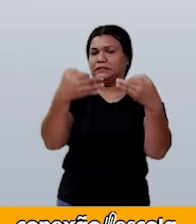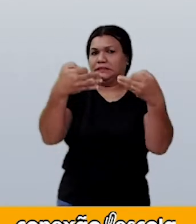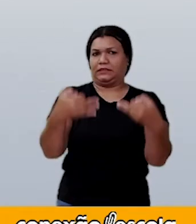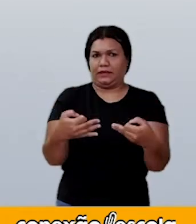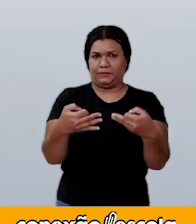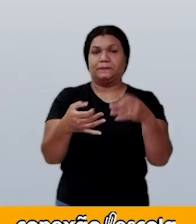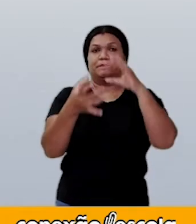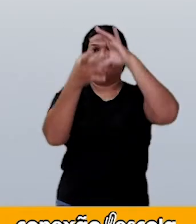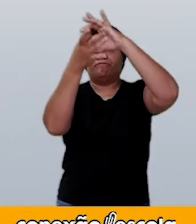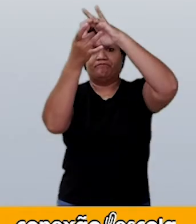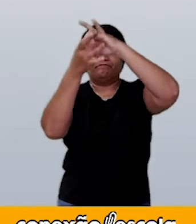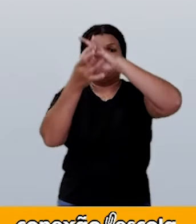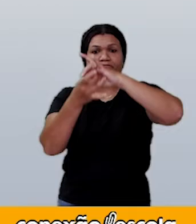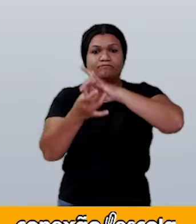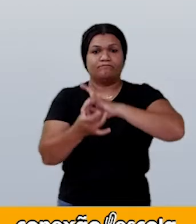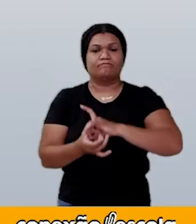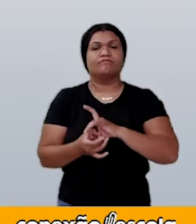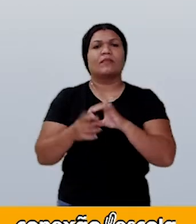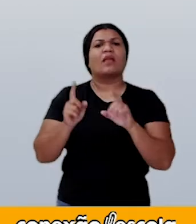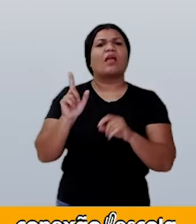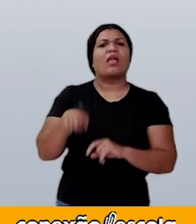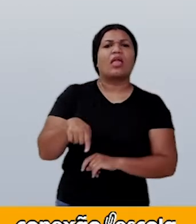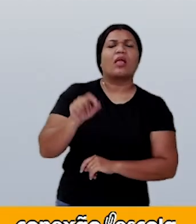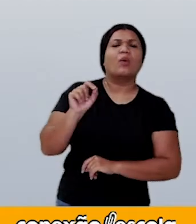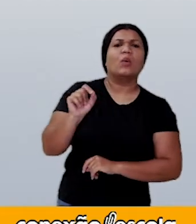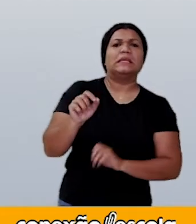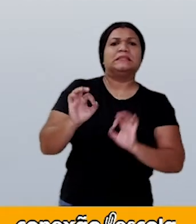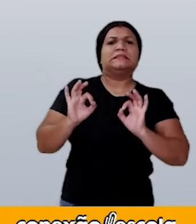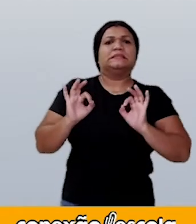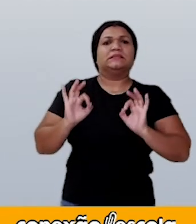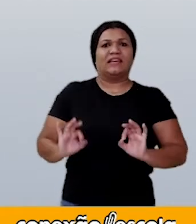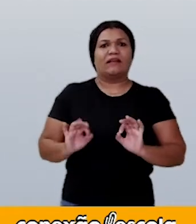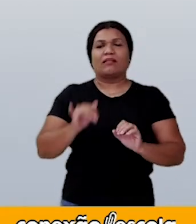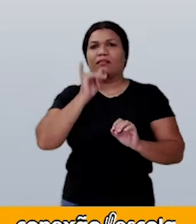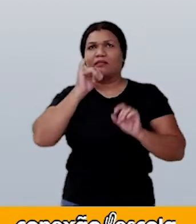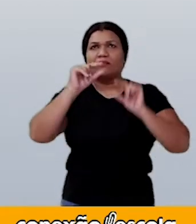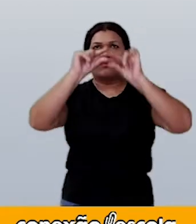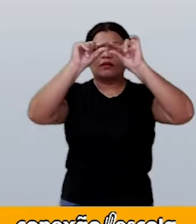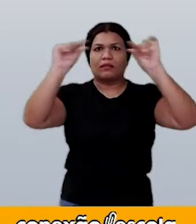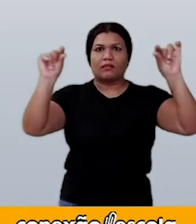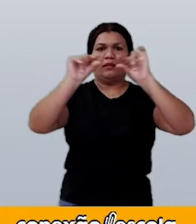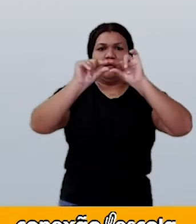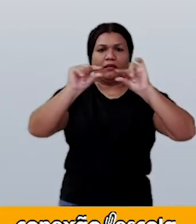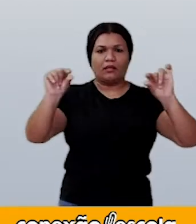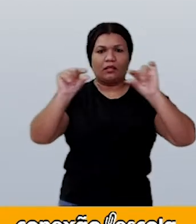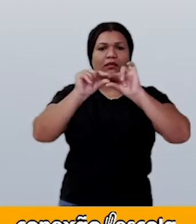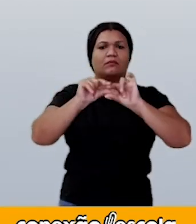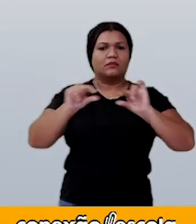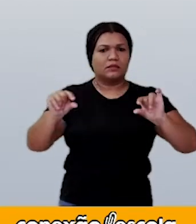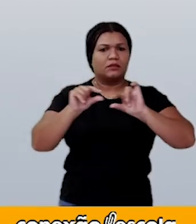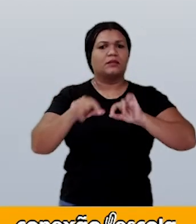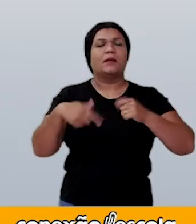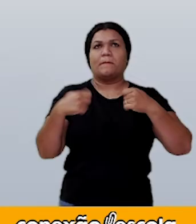à ligação lógica das ideias, é a amarração entre elas para a progressão de sentido do texto. Então,